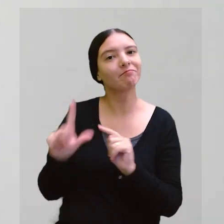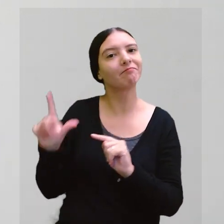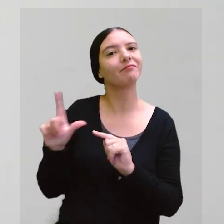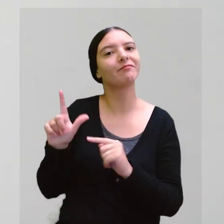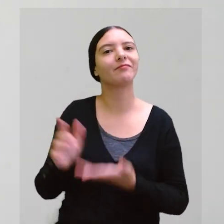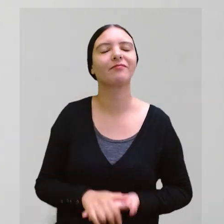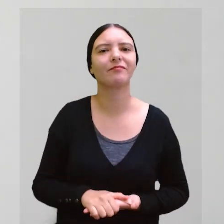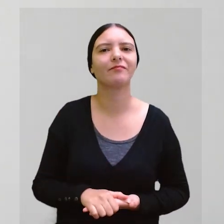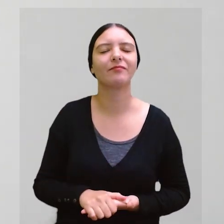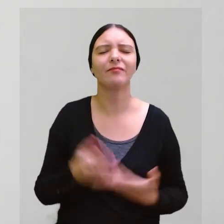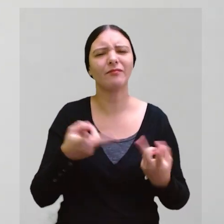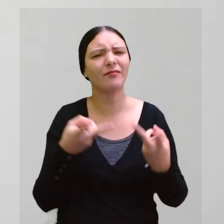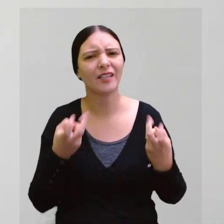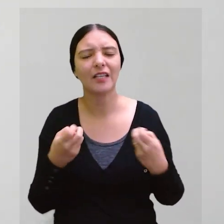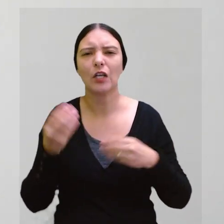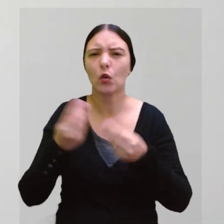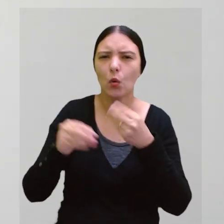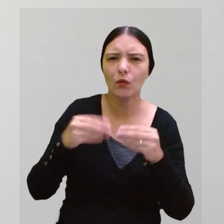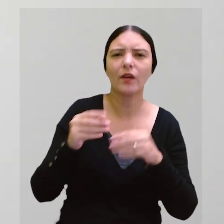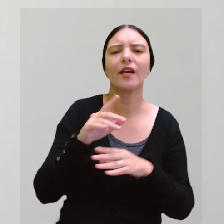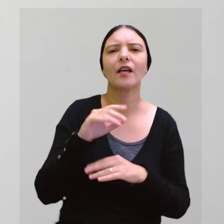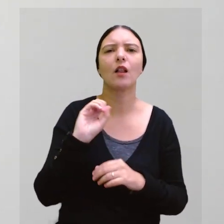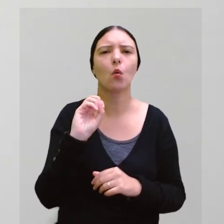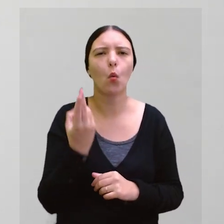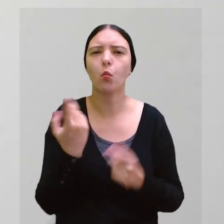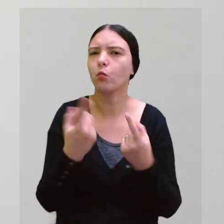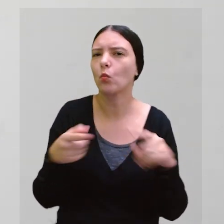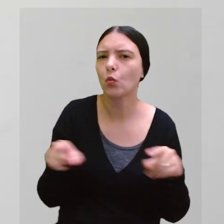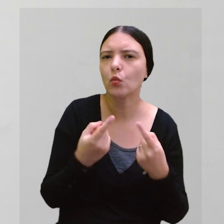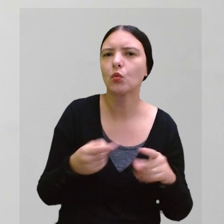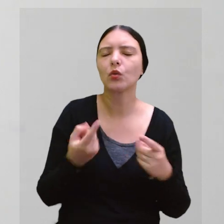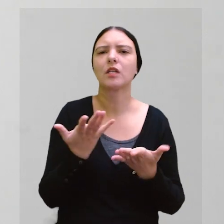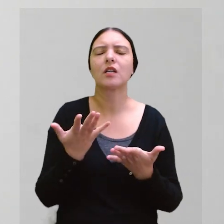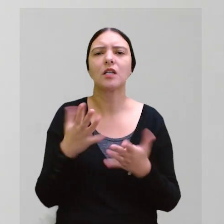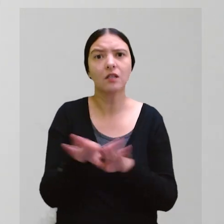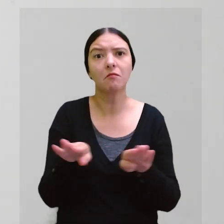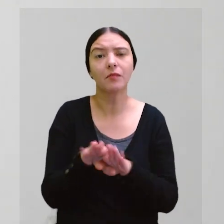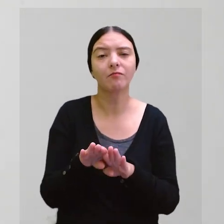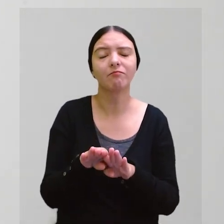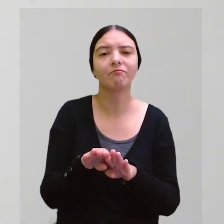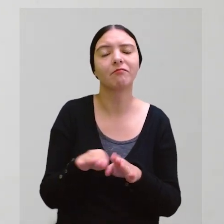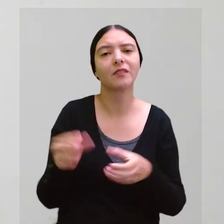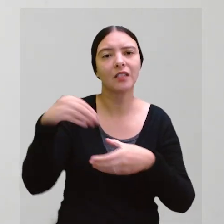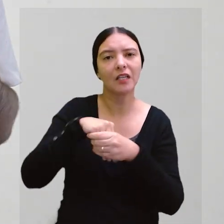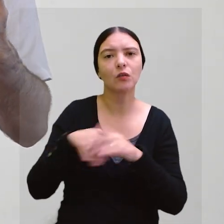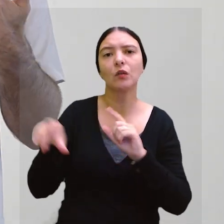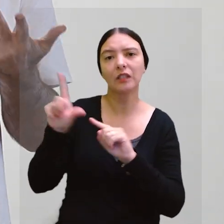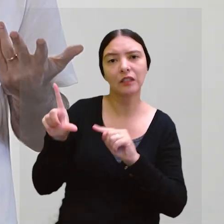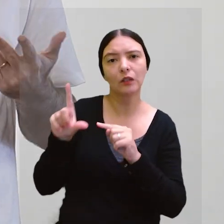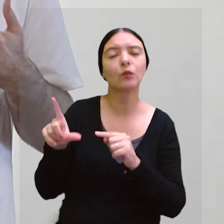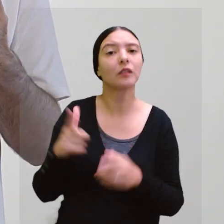literatura, né? Vocês percebem que a novela que você vê, ou às vezes a música que você ouve, nisso há uma carga de